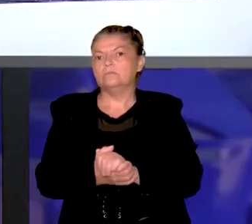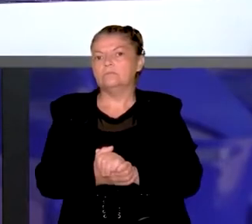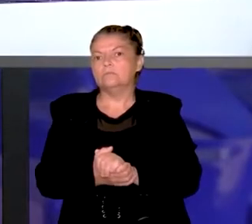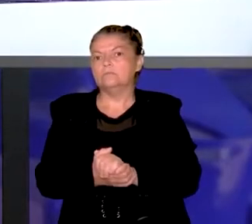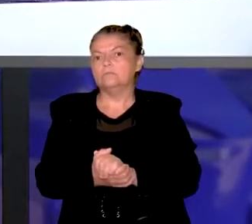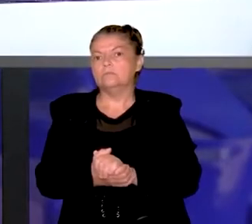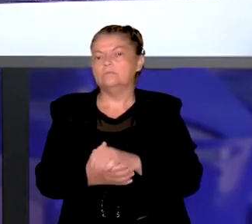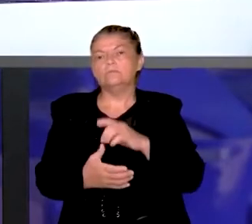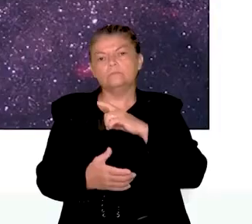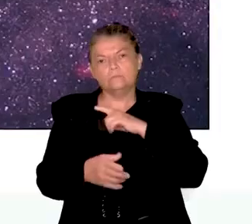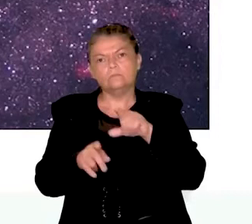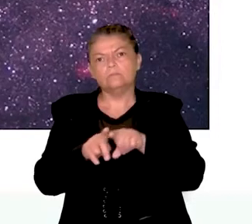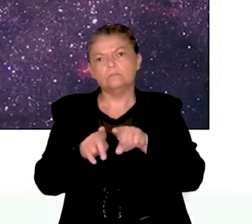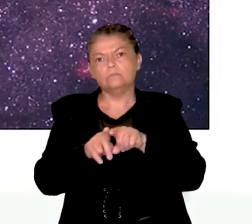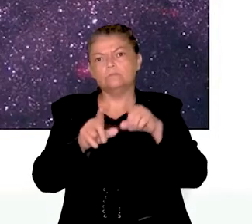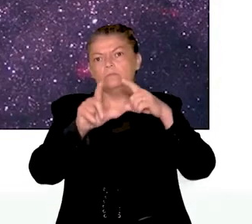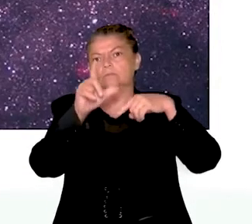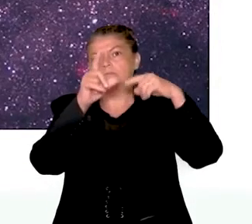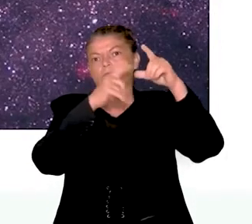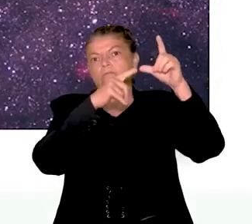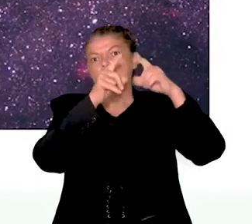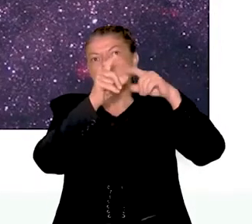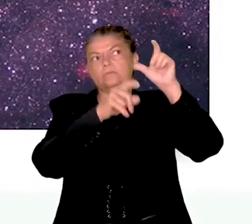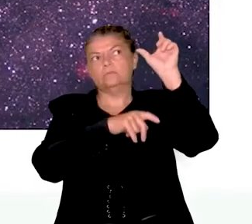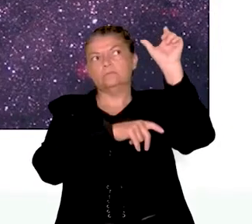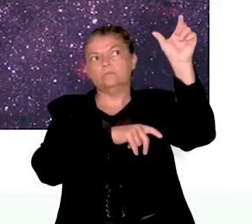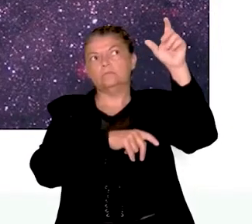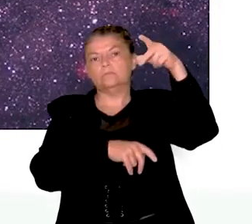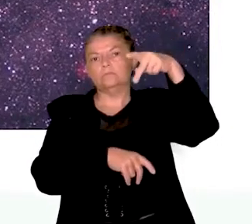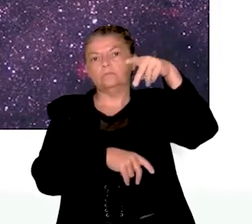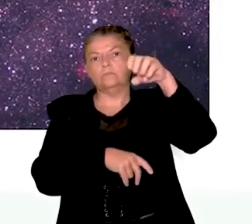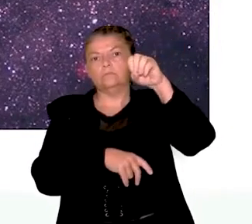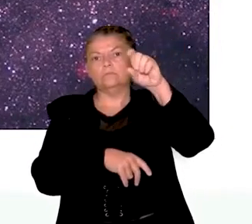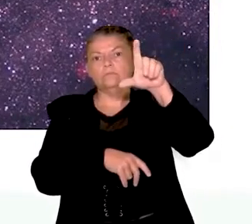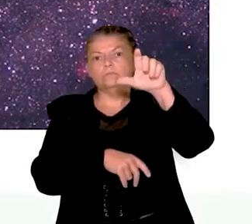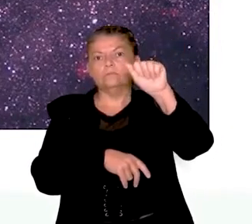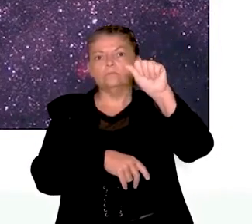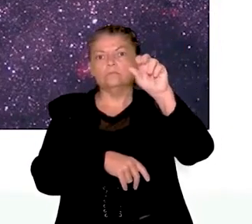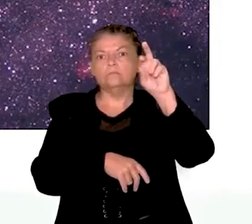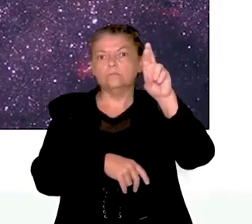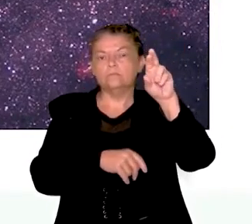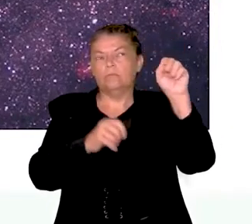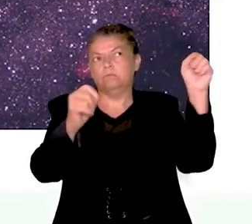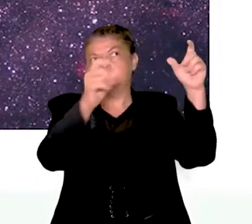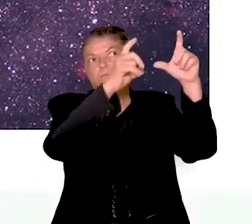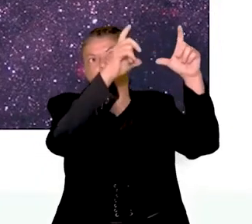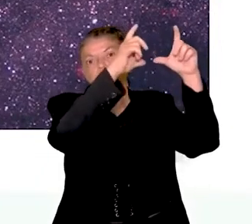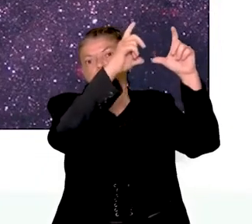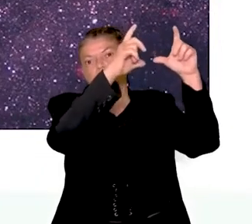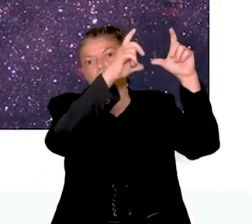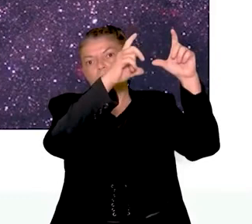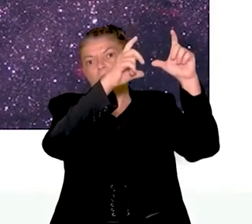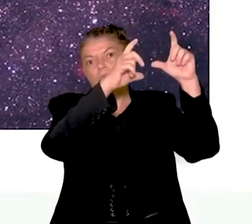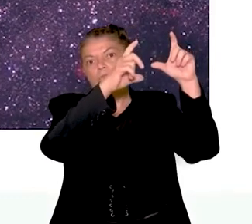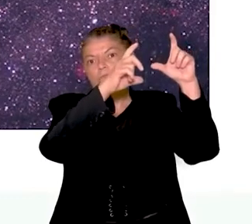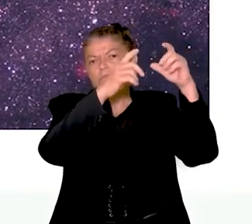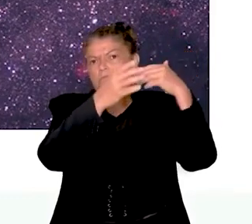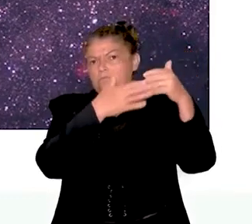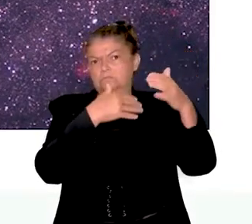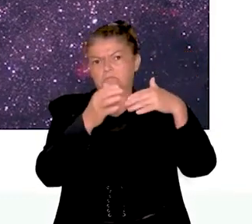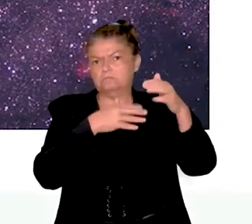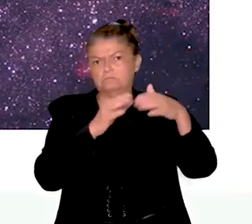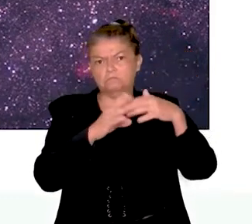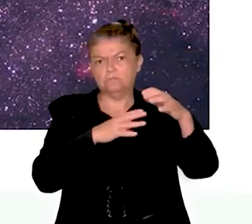também existe a Estrela Polar como um ponto de localização também. Tanto a Estrela Polar pode estar localizada no hemisfério